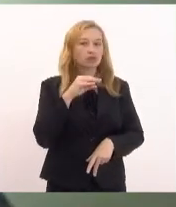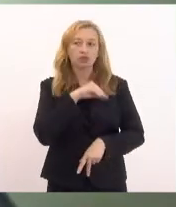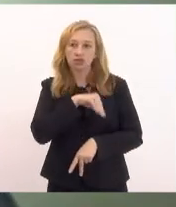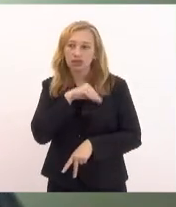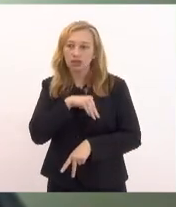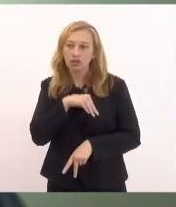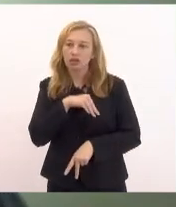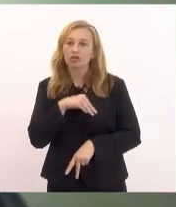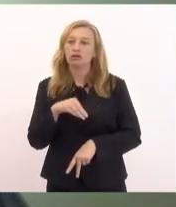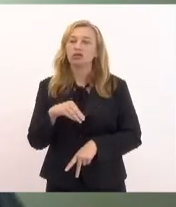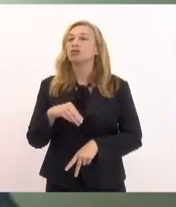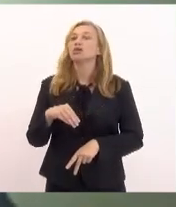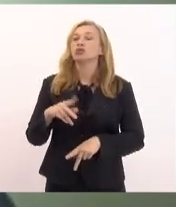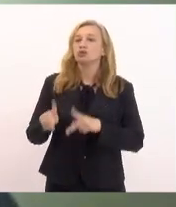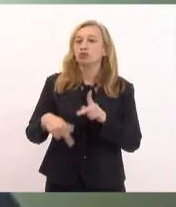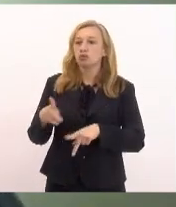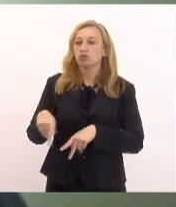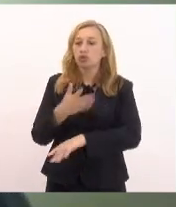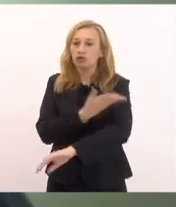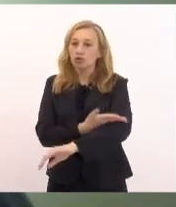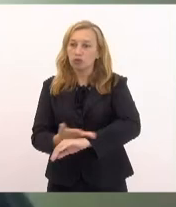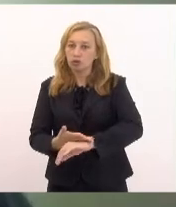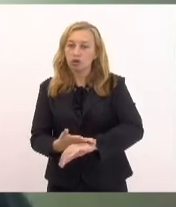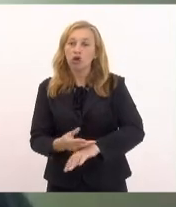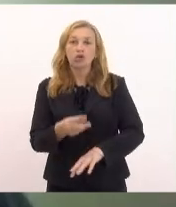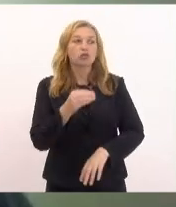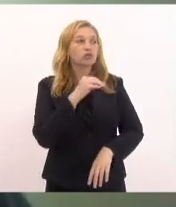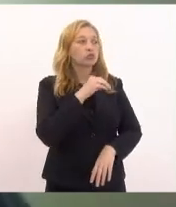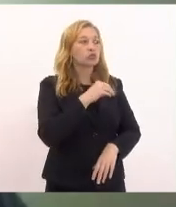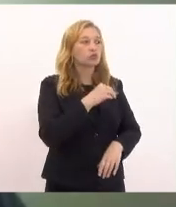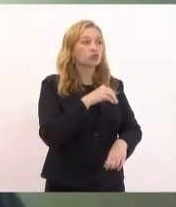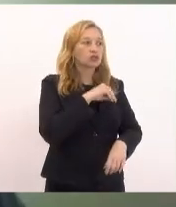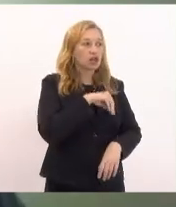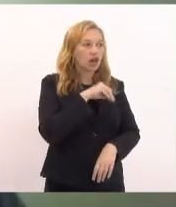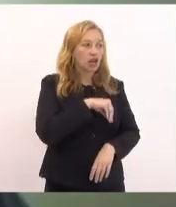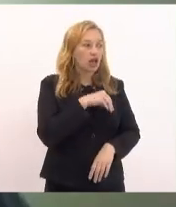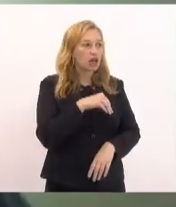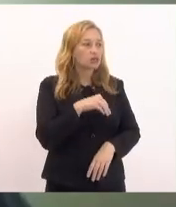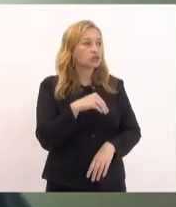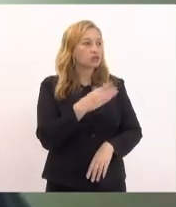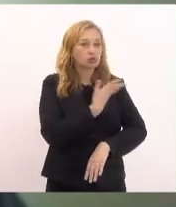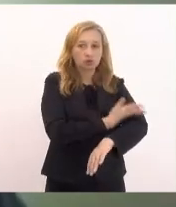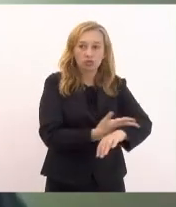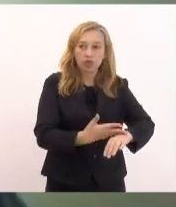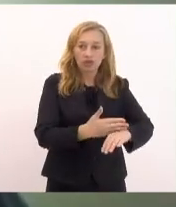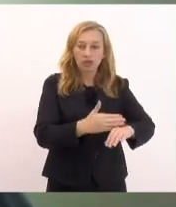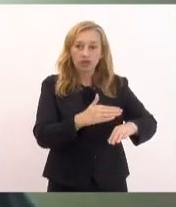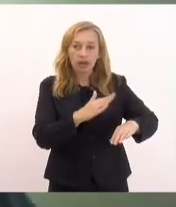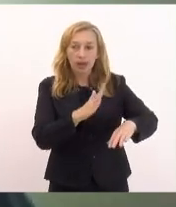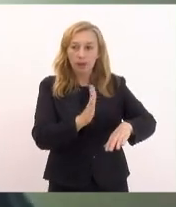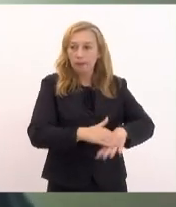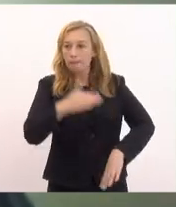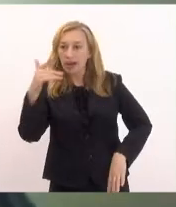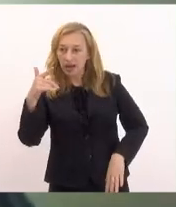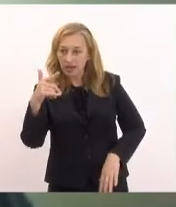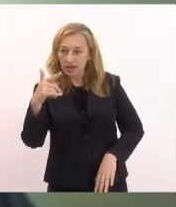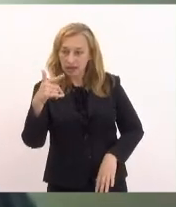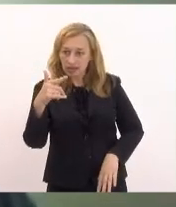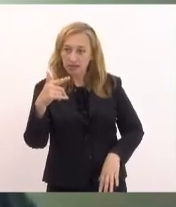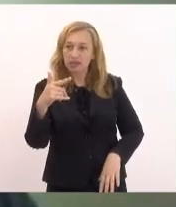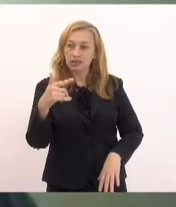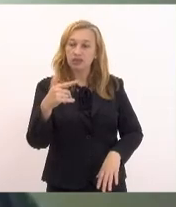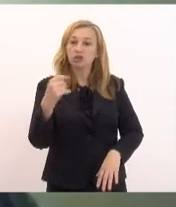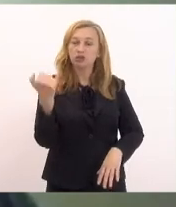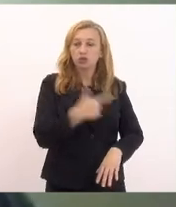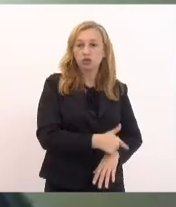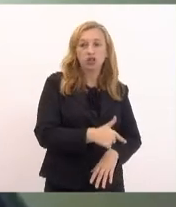da população branca, né? O salário dos brancos é superior ao salário em ocupações formais